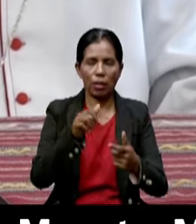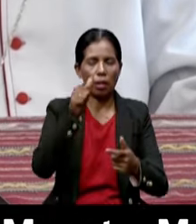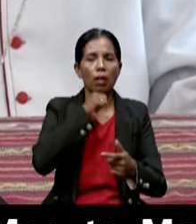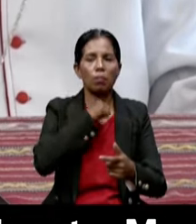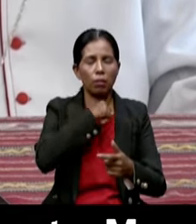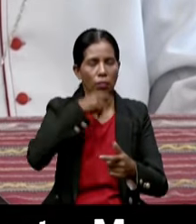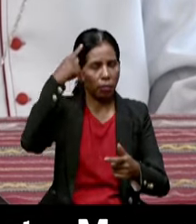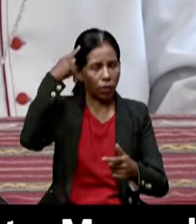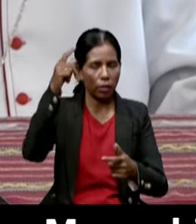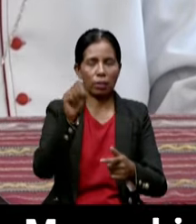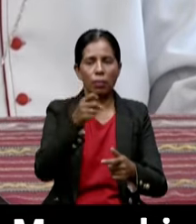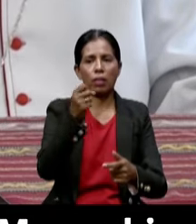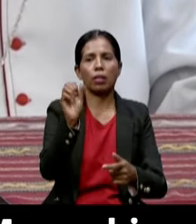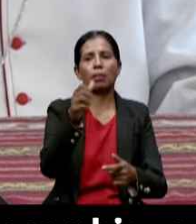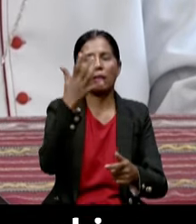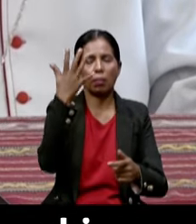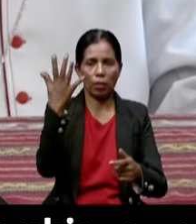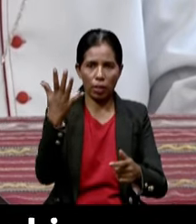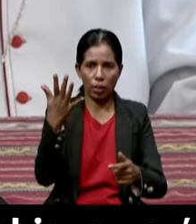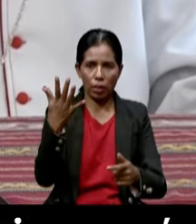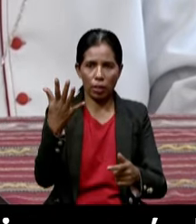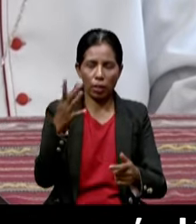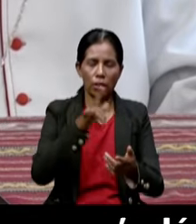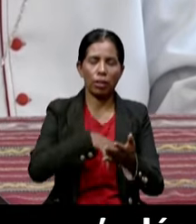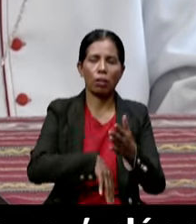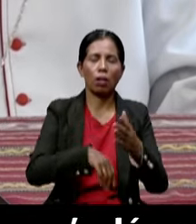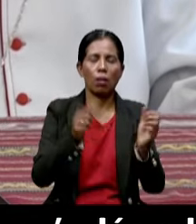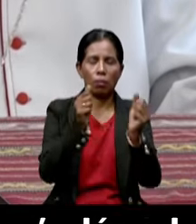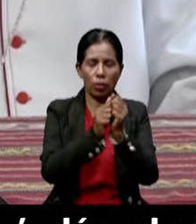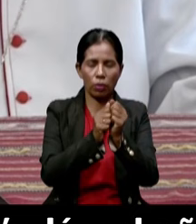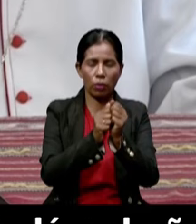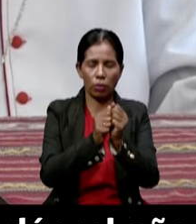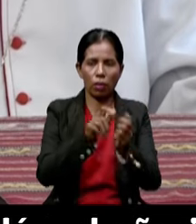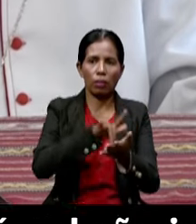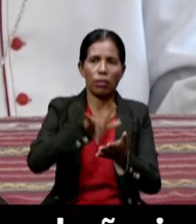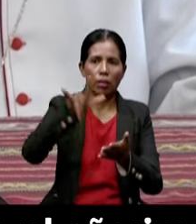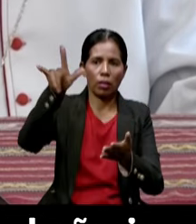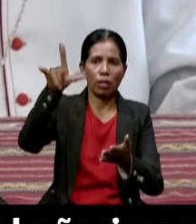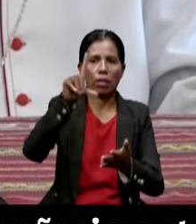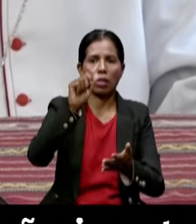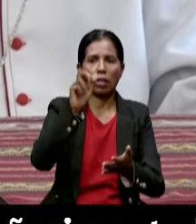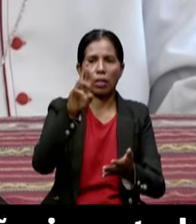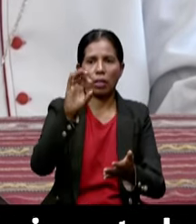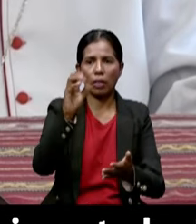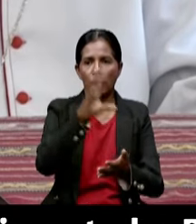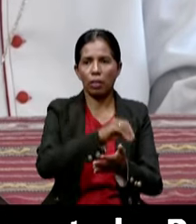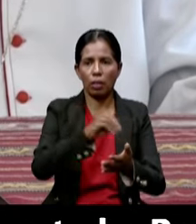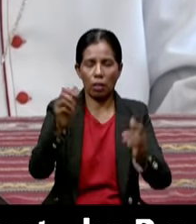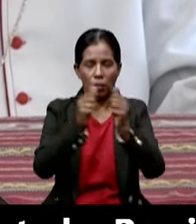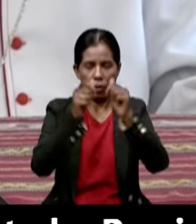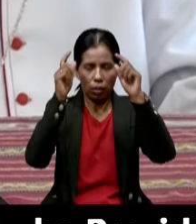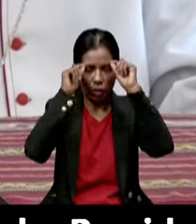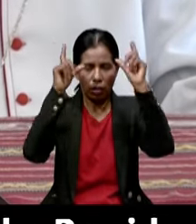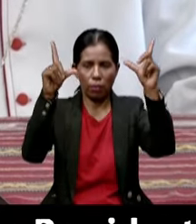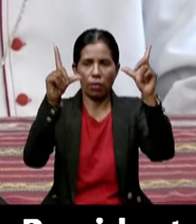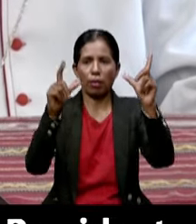depois, às 11h15, sair com o avião do Aereo Dili, também orgulho, dizemos, timorense,